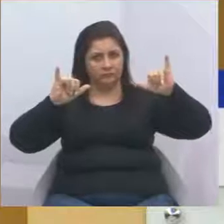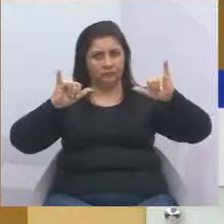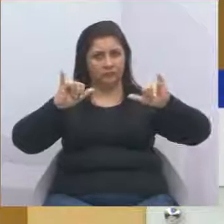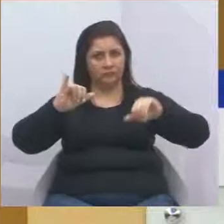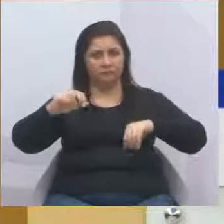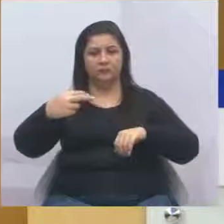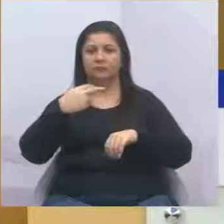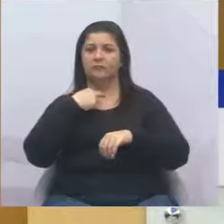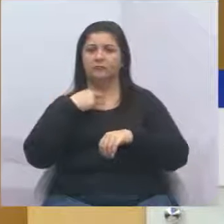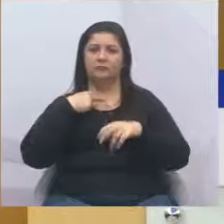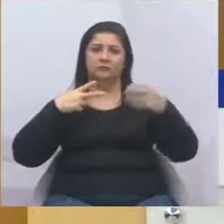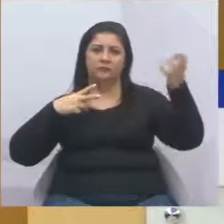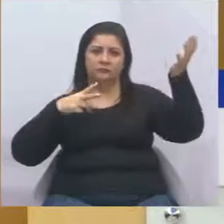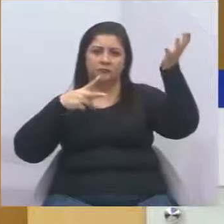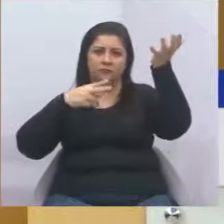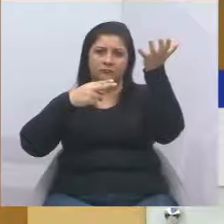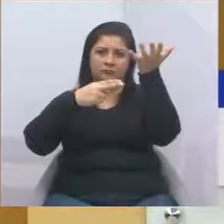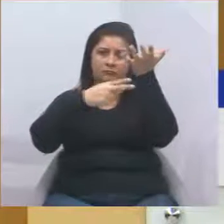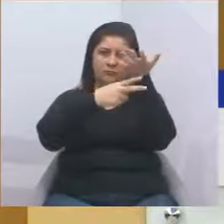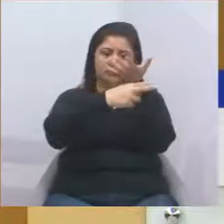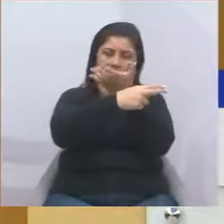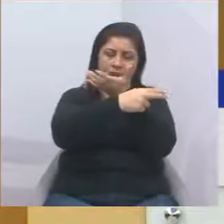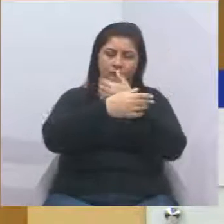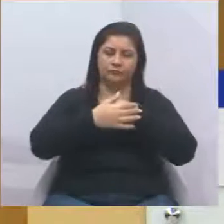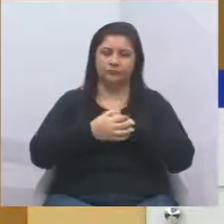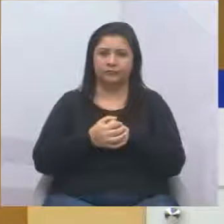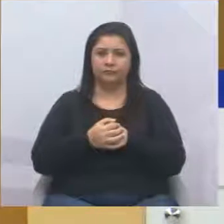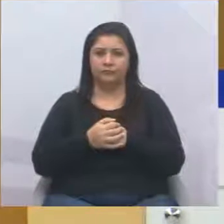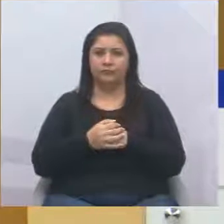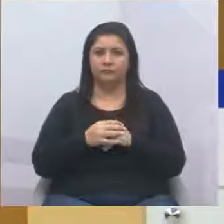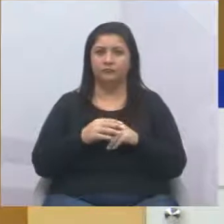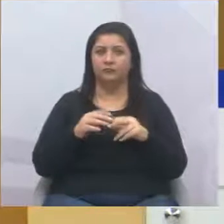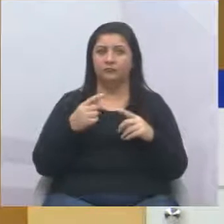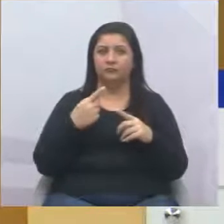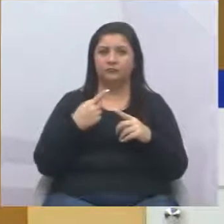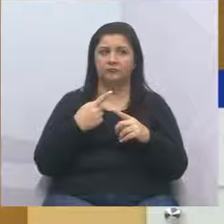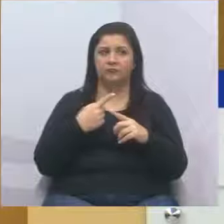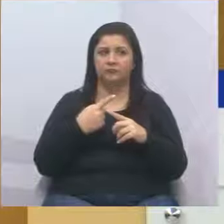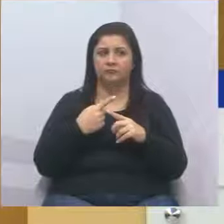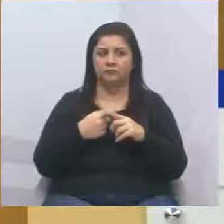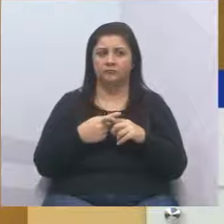corte mediante ato do poder público por motivo de sua